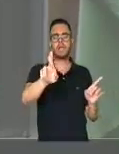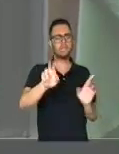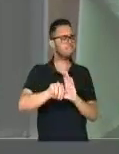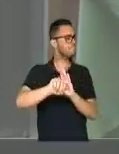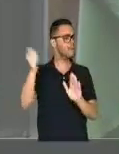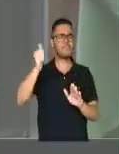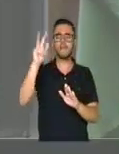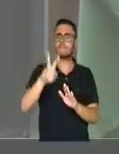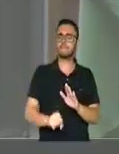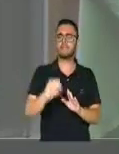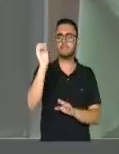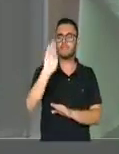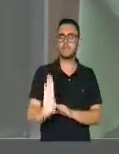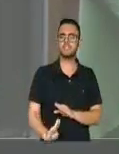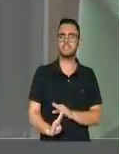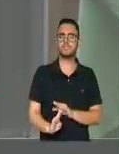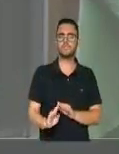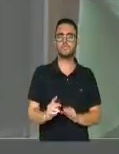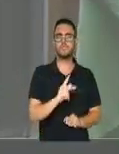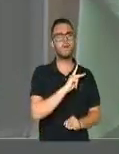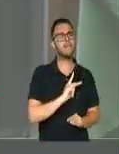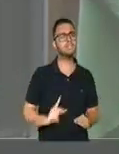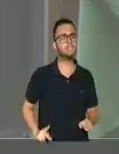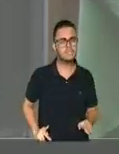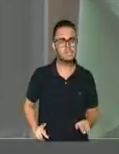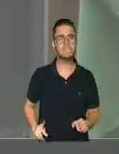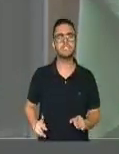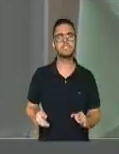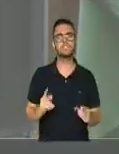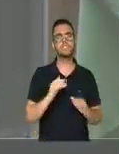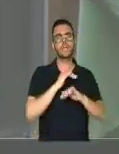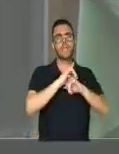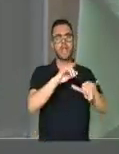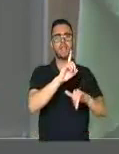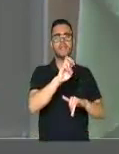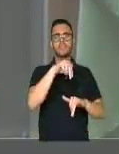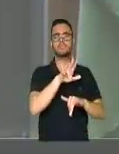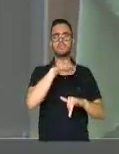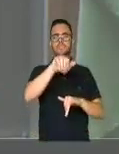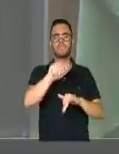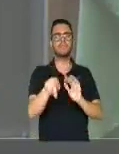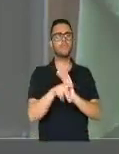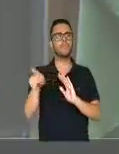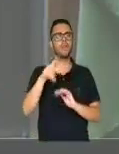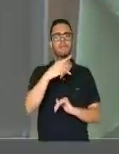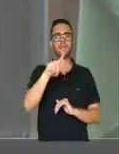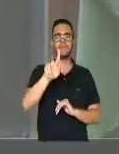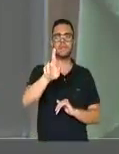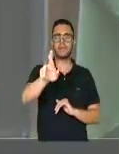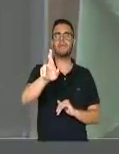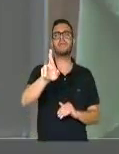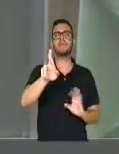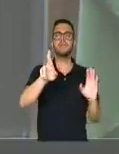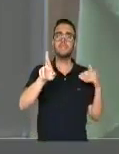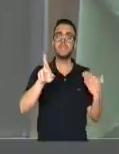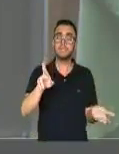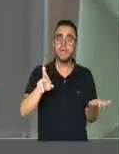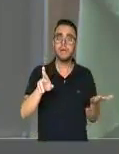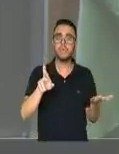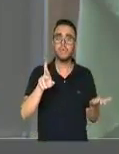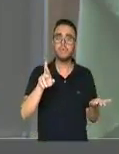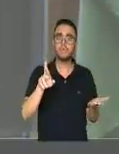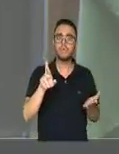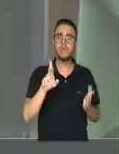do Brasil, um presidente é denunciado por corrupção pela Procuradoria-Geral da República. O que cabe a